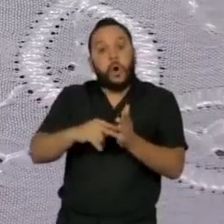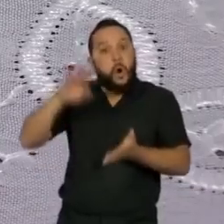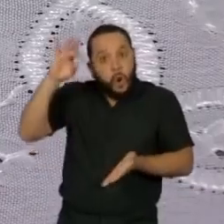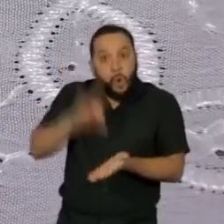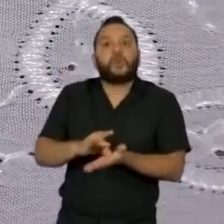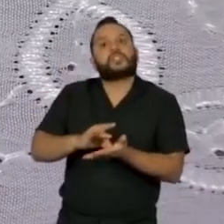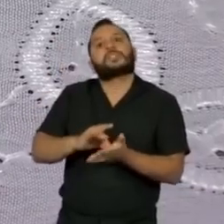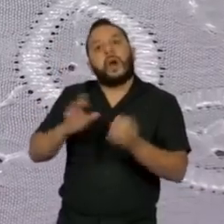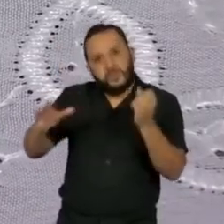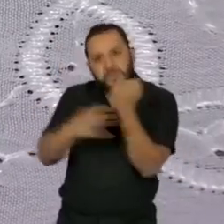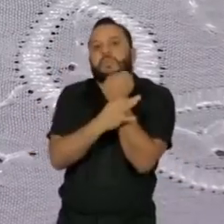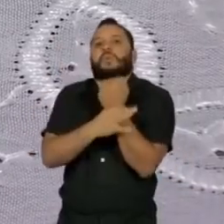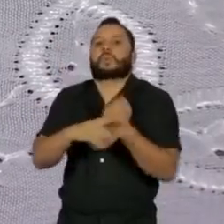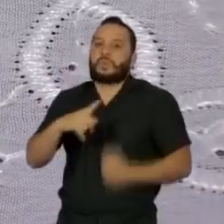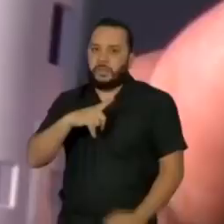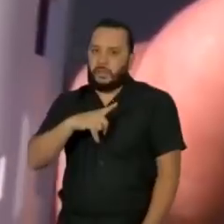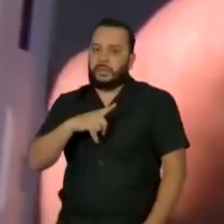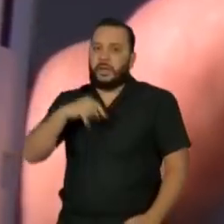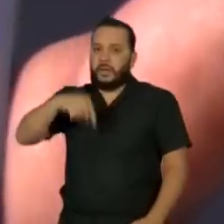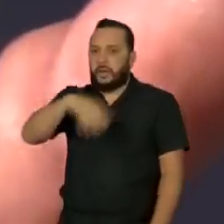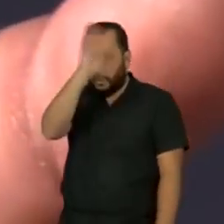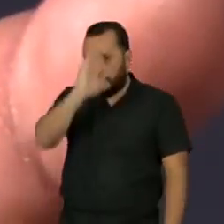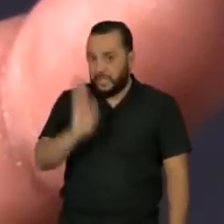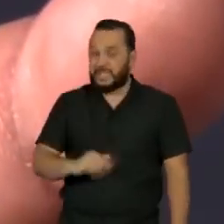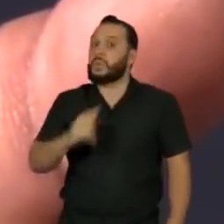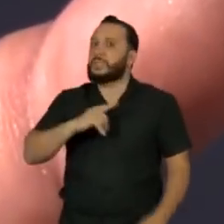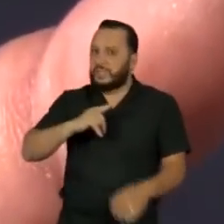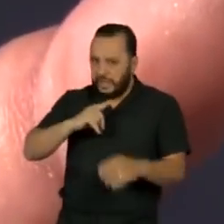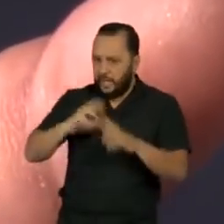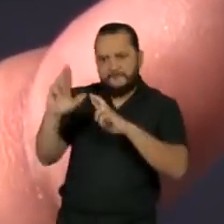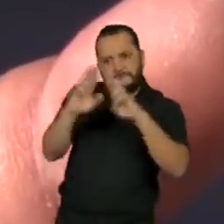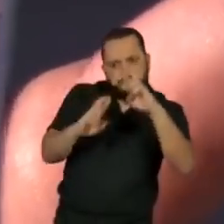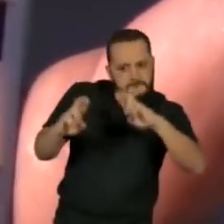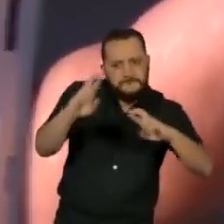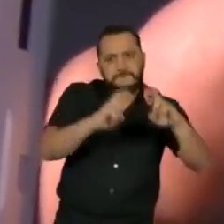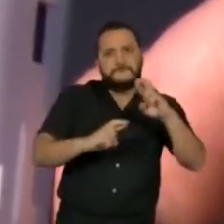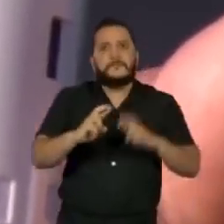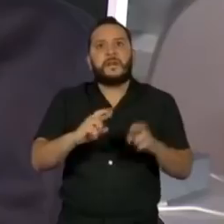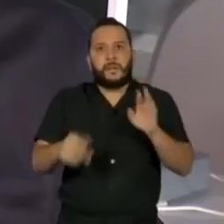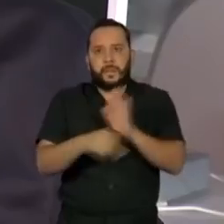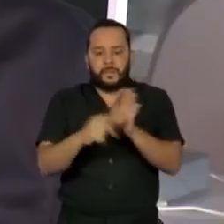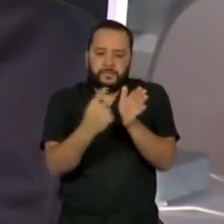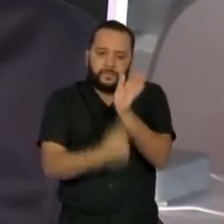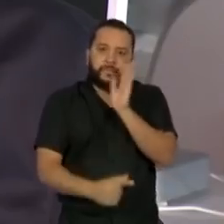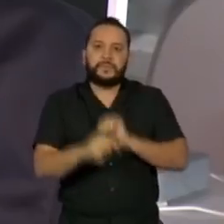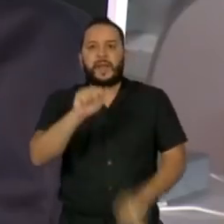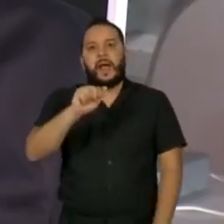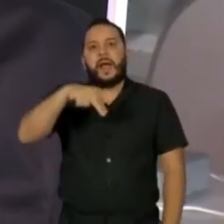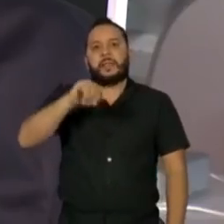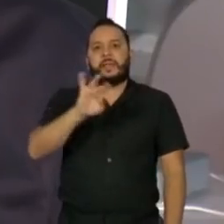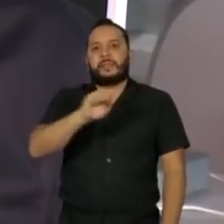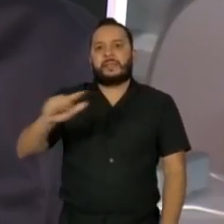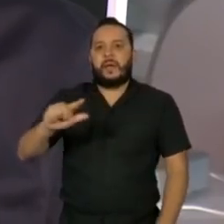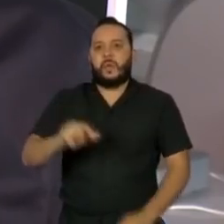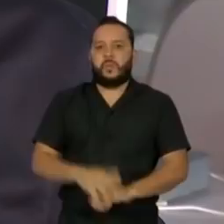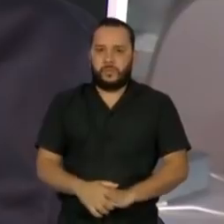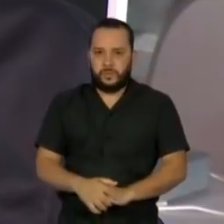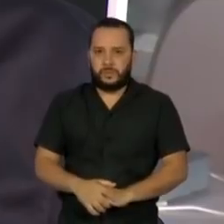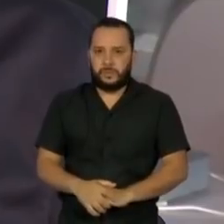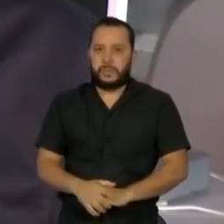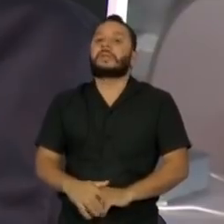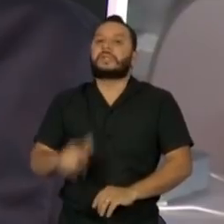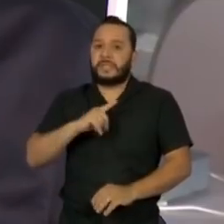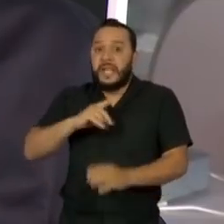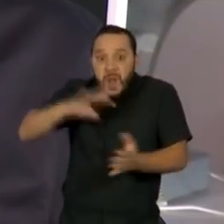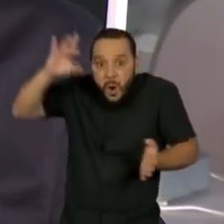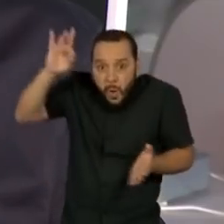são equipamentos seguros. No Brasil, passam por uma certificação da Anatel. Quando a gente tem um carregador original, a gente